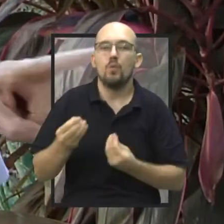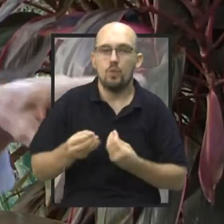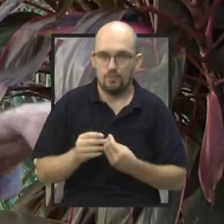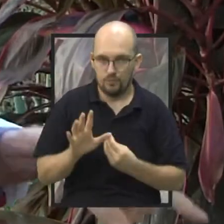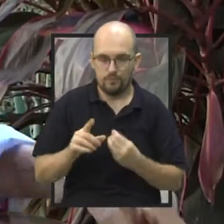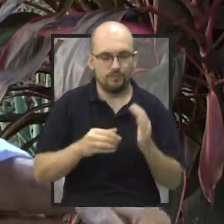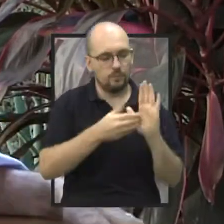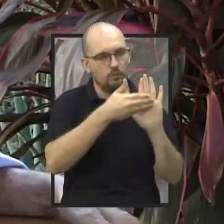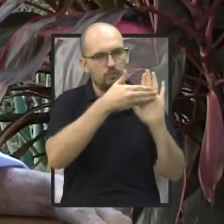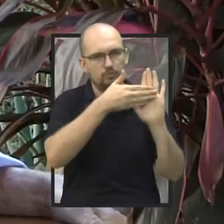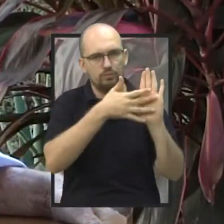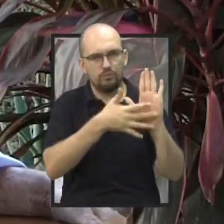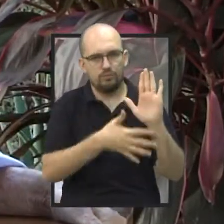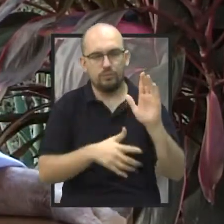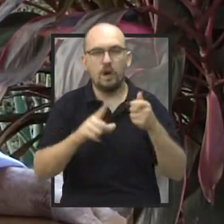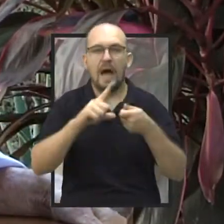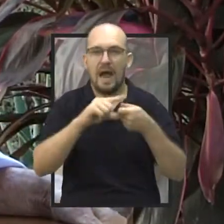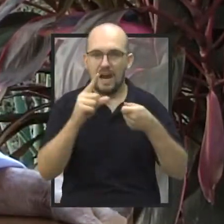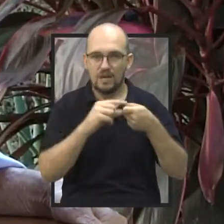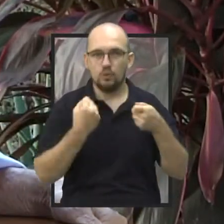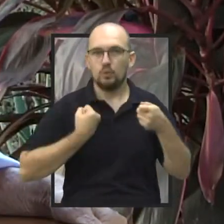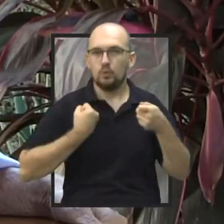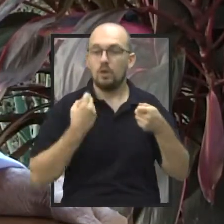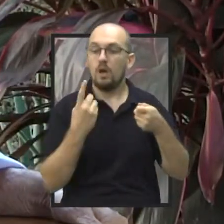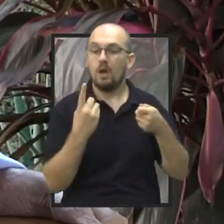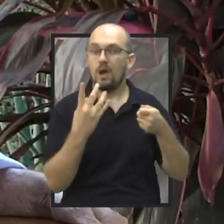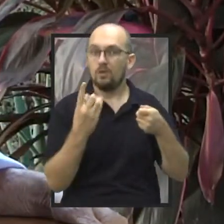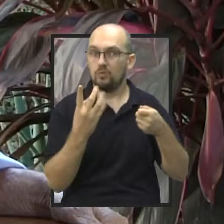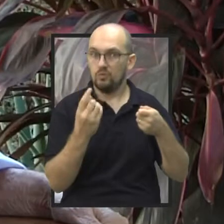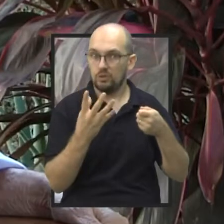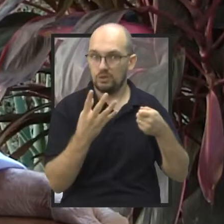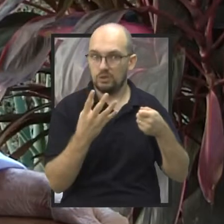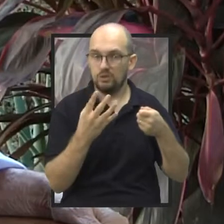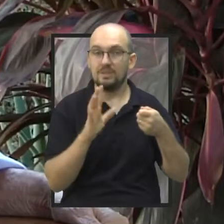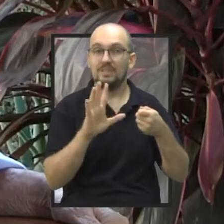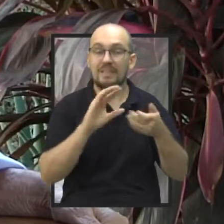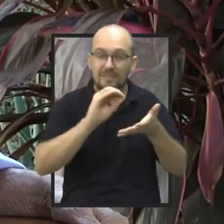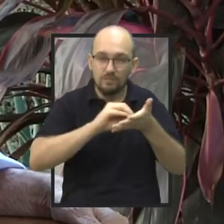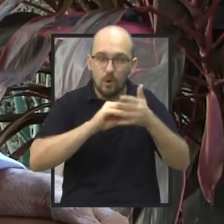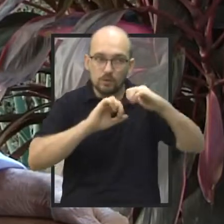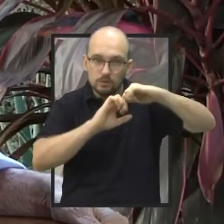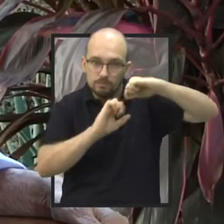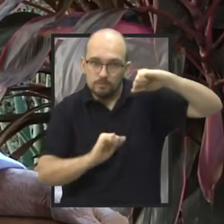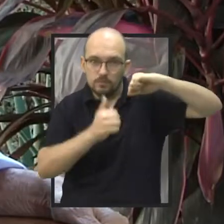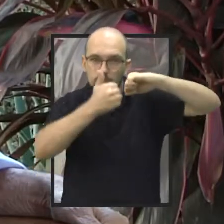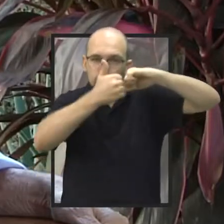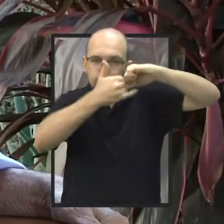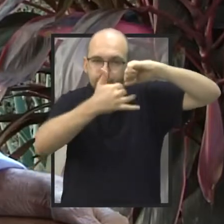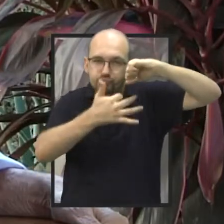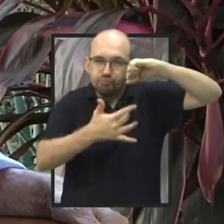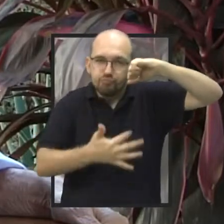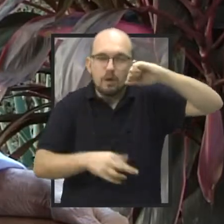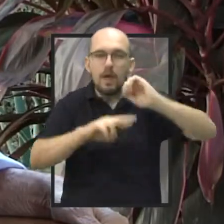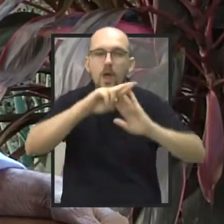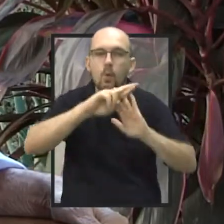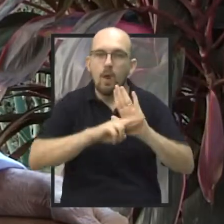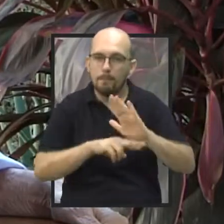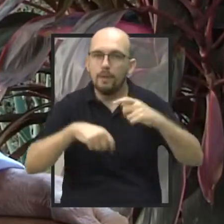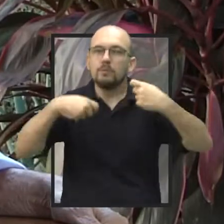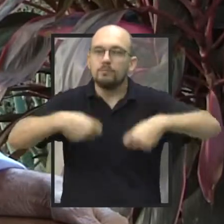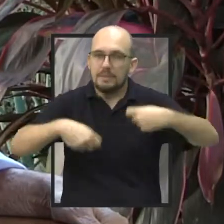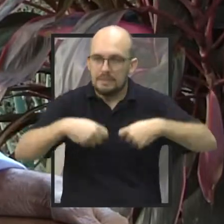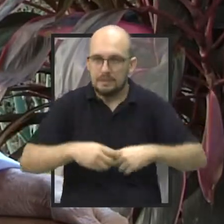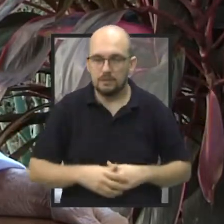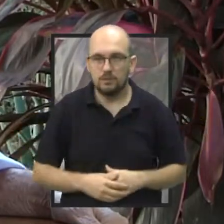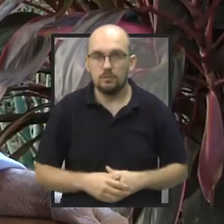Ora, esse artigo 14 precisava ser regulamentado, porque ele inicia dizendo assim: